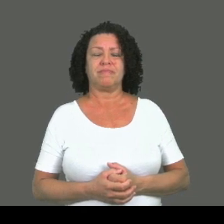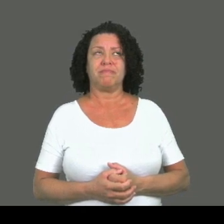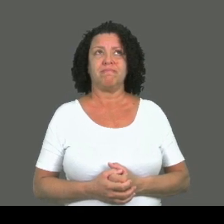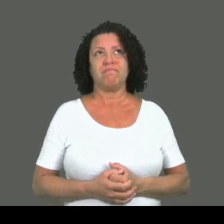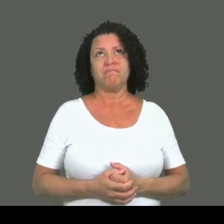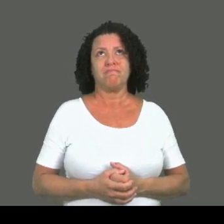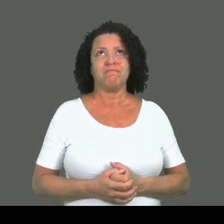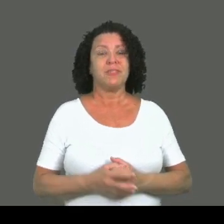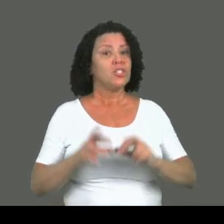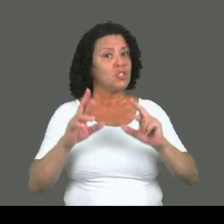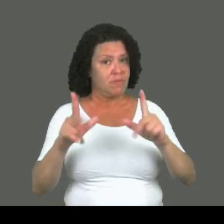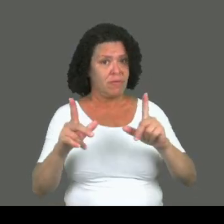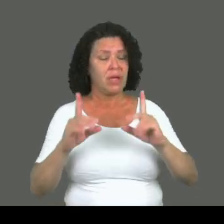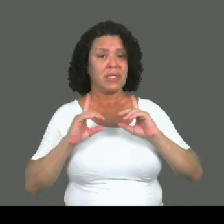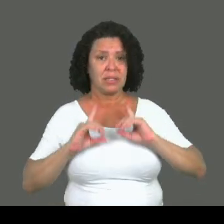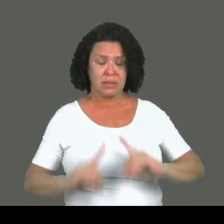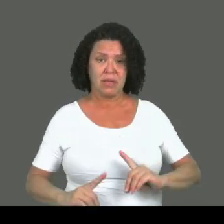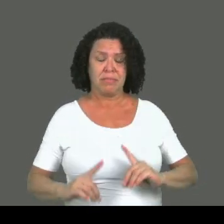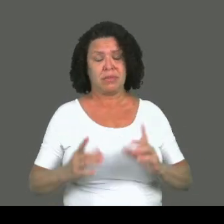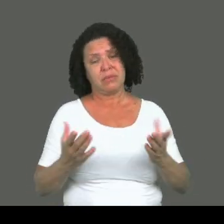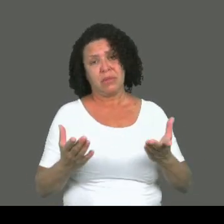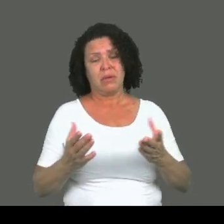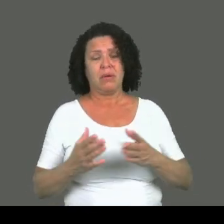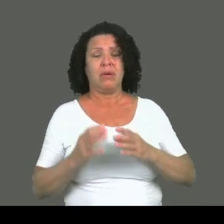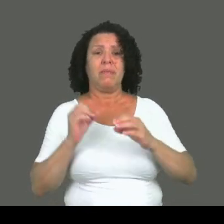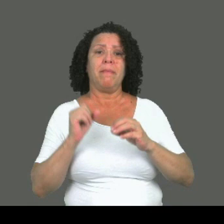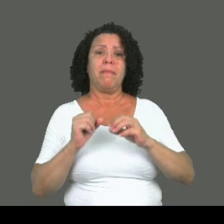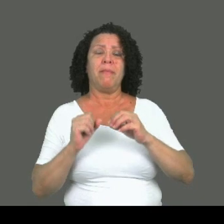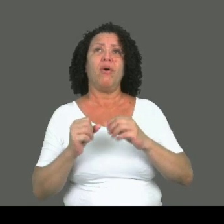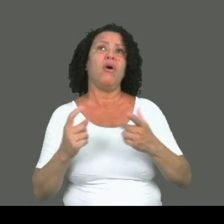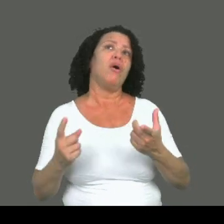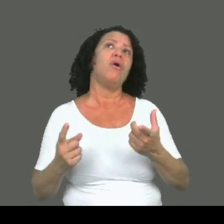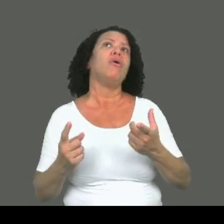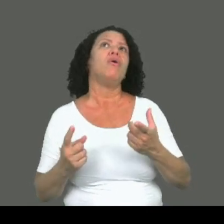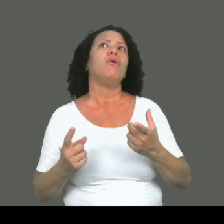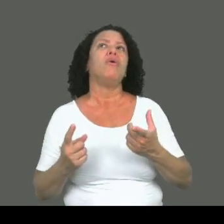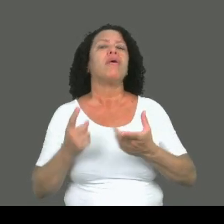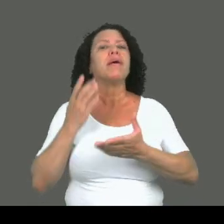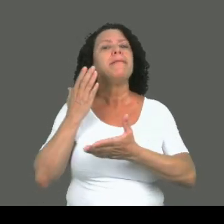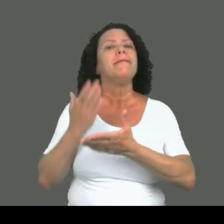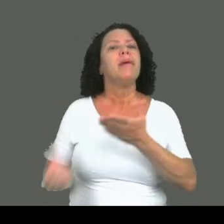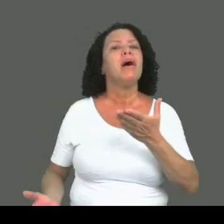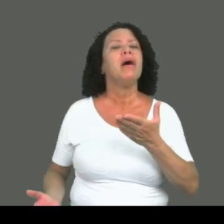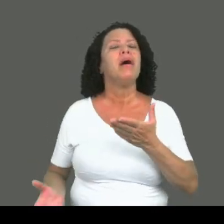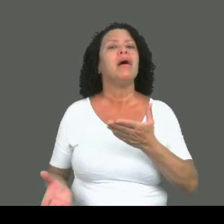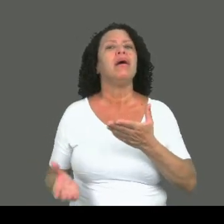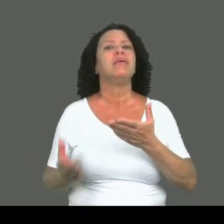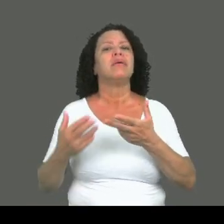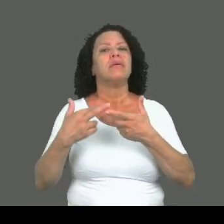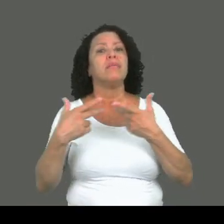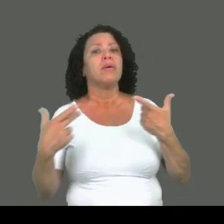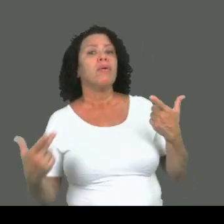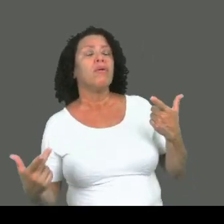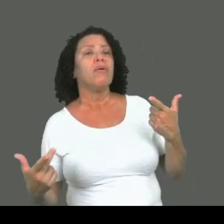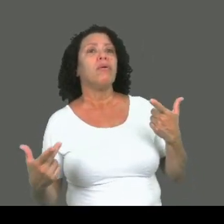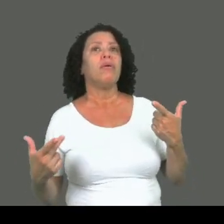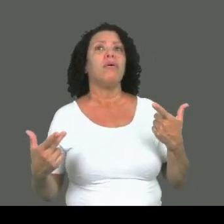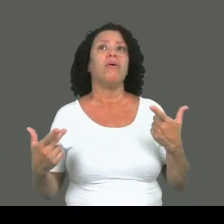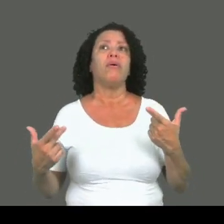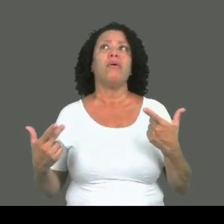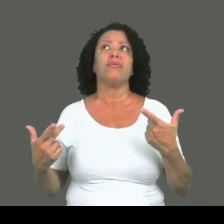diferente da depressão, que é uma reação a uma perda passada, né?